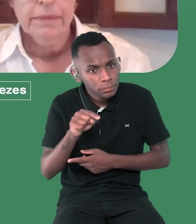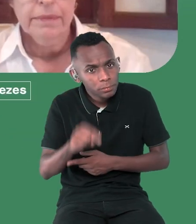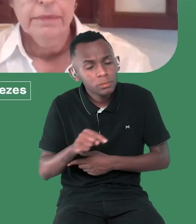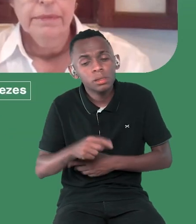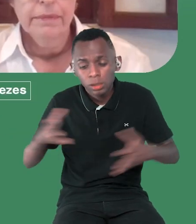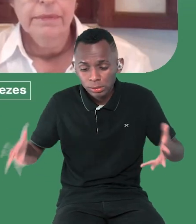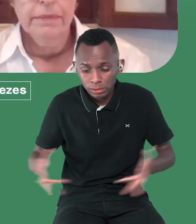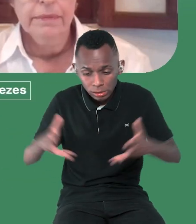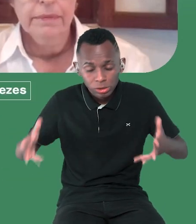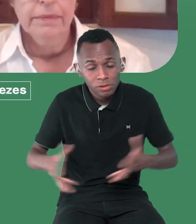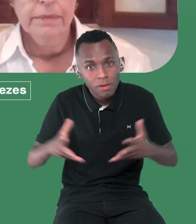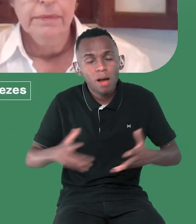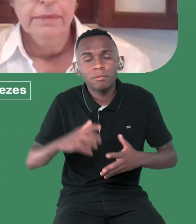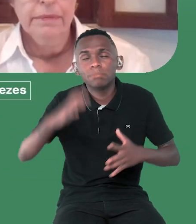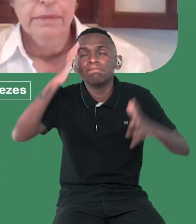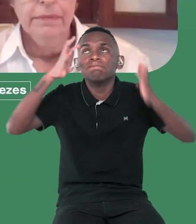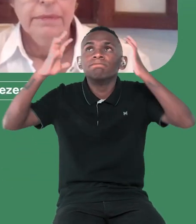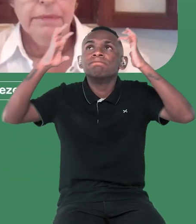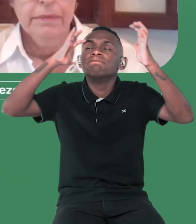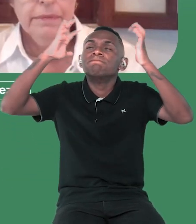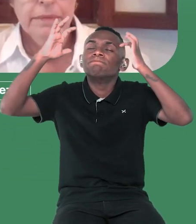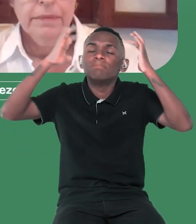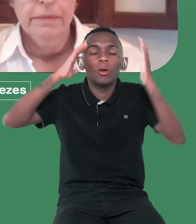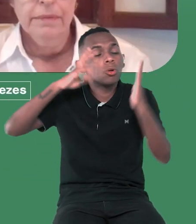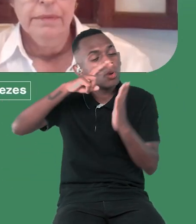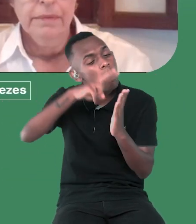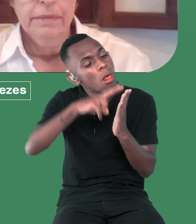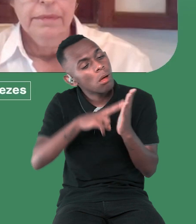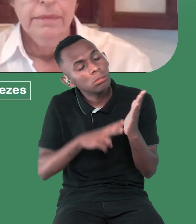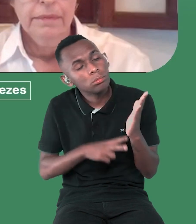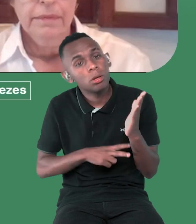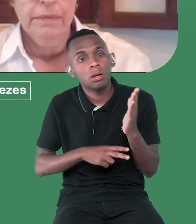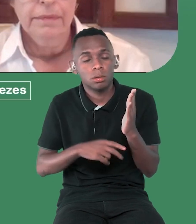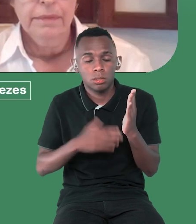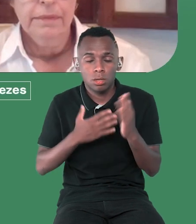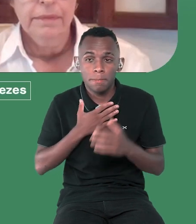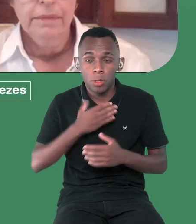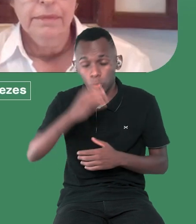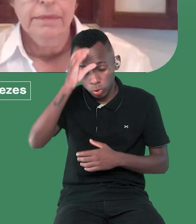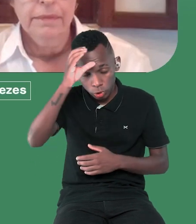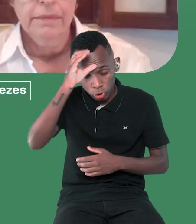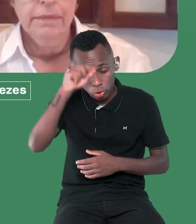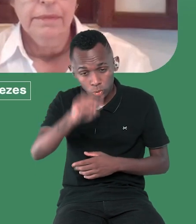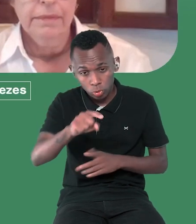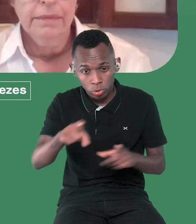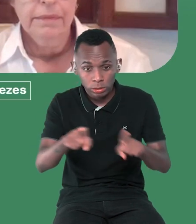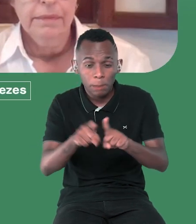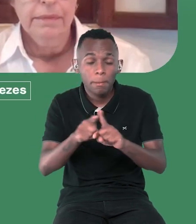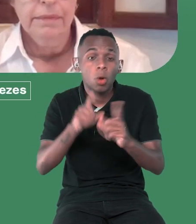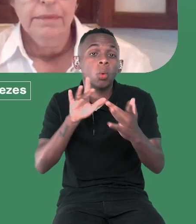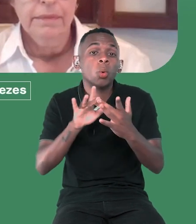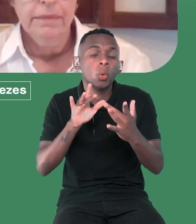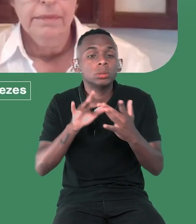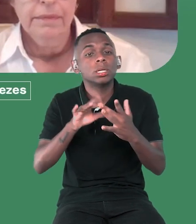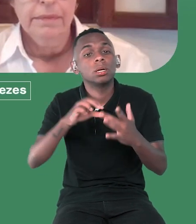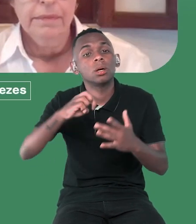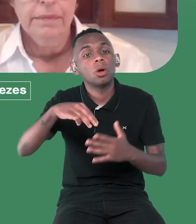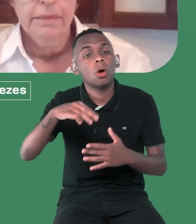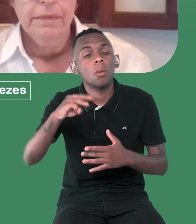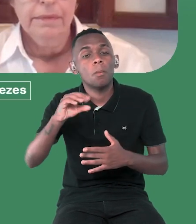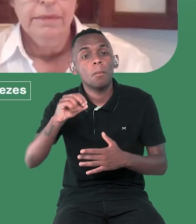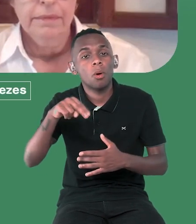minha fantasia através do meu tio também, né? Por meio dele, eu tive contato com Monteiro Lobato,